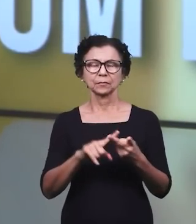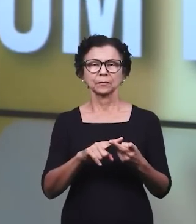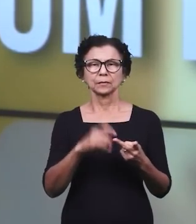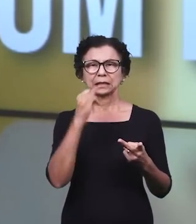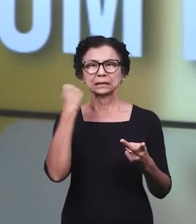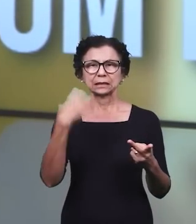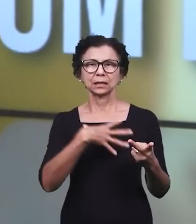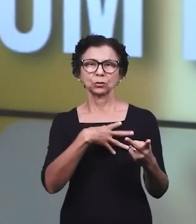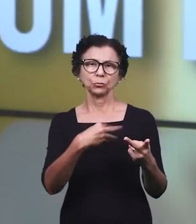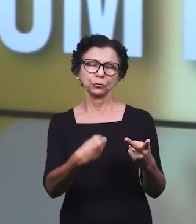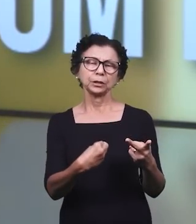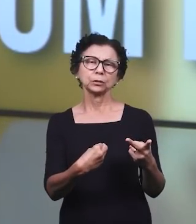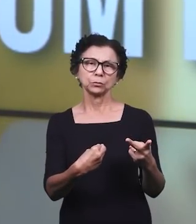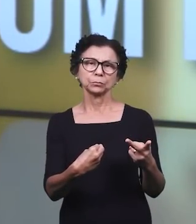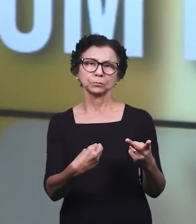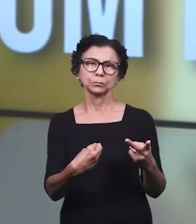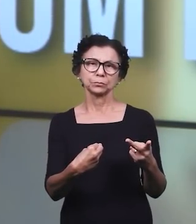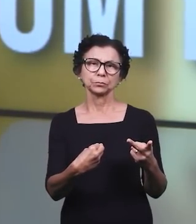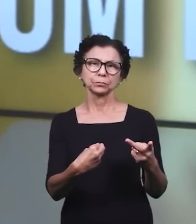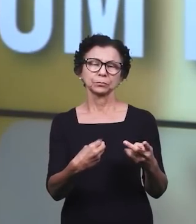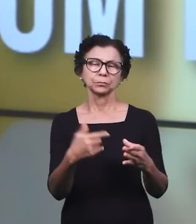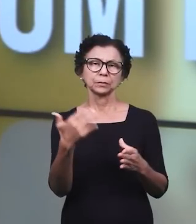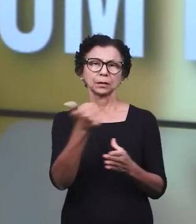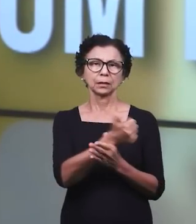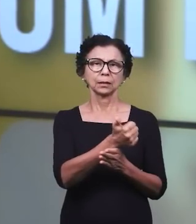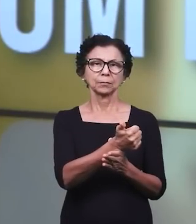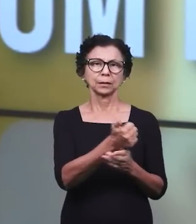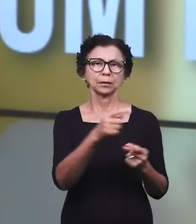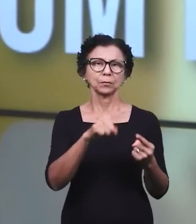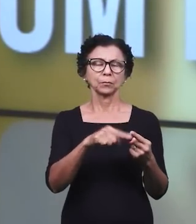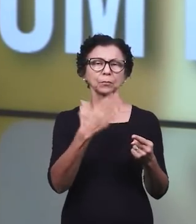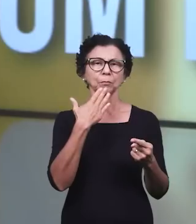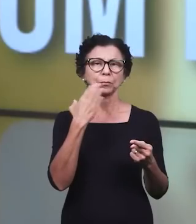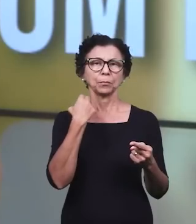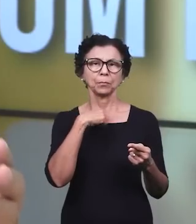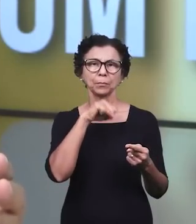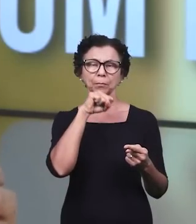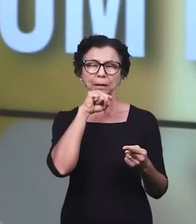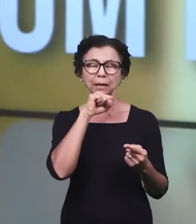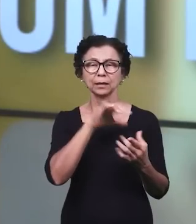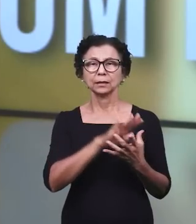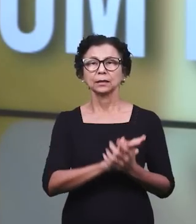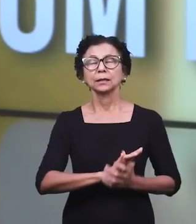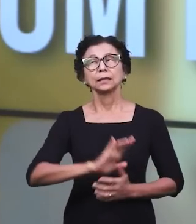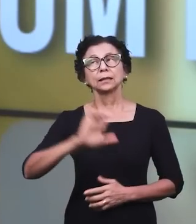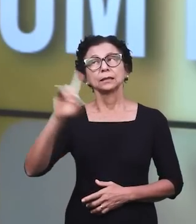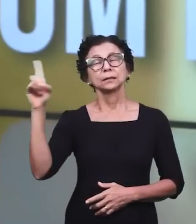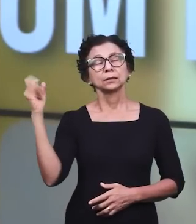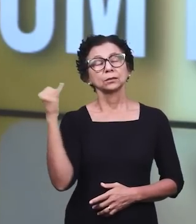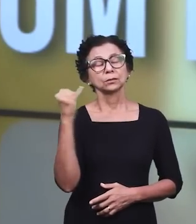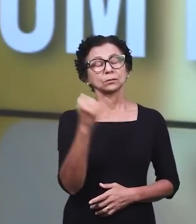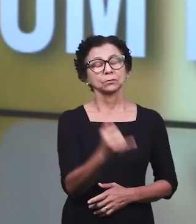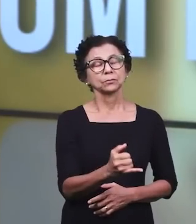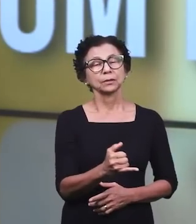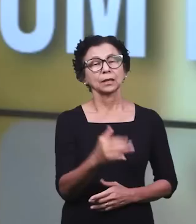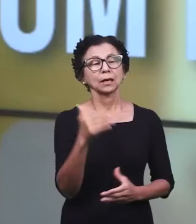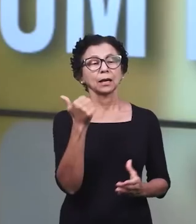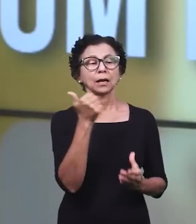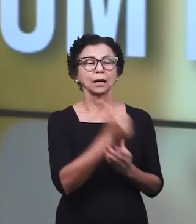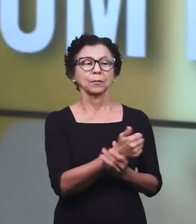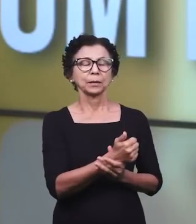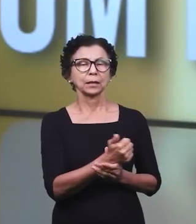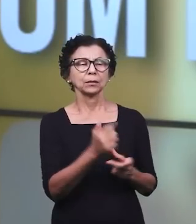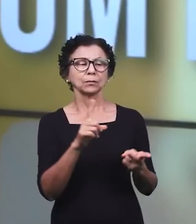Então, até quando o Senhor vai provar, Abraão fala, pega teu filho, o teu único filho, a quem tu amas. Era um